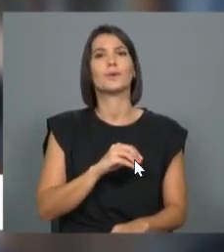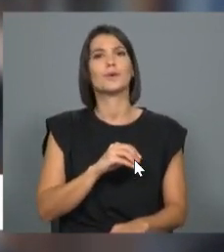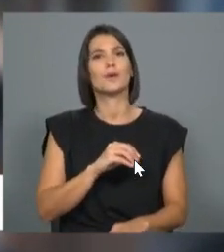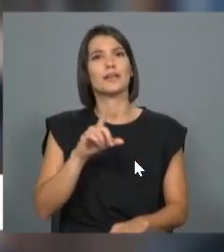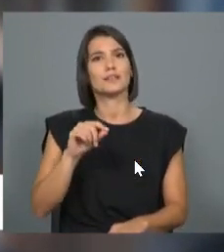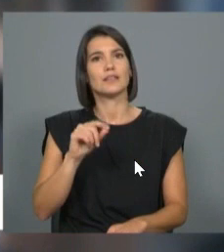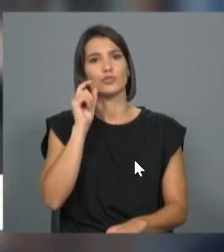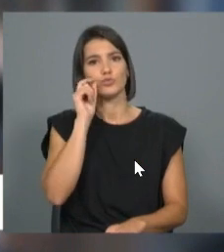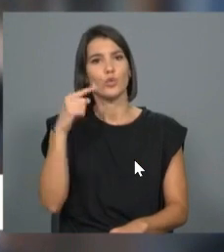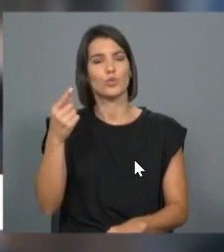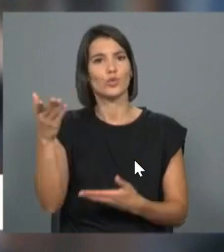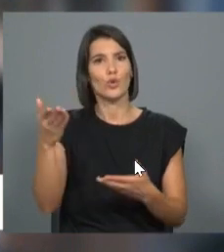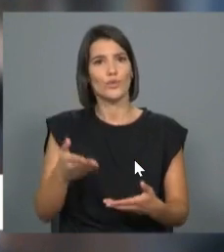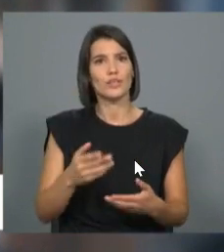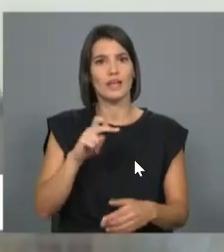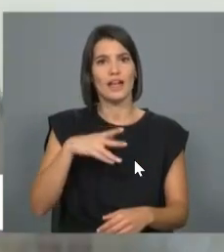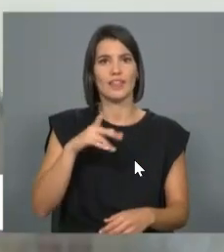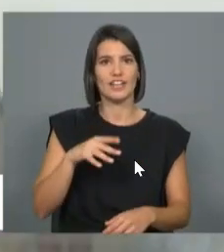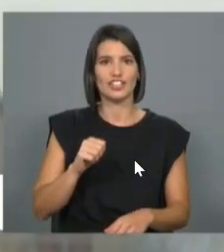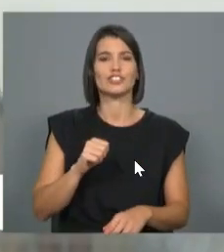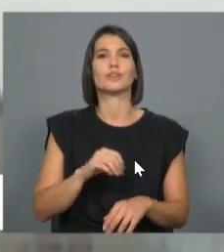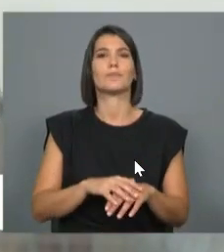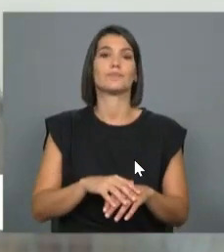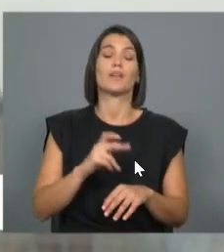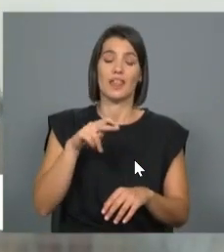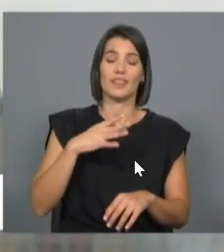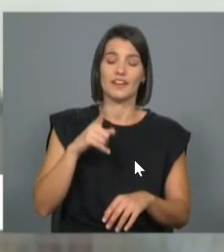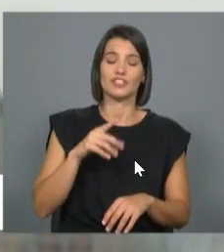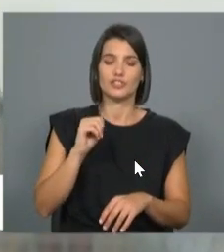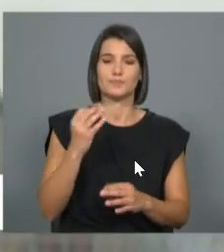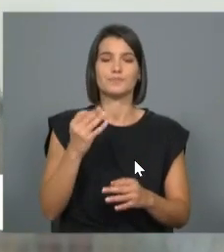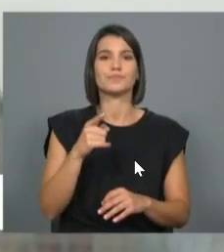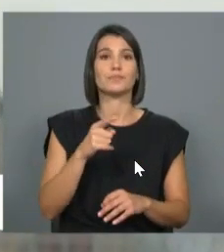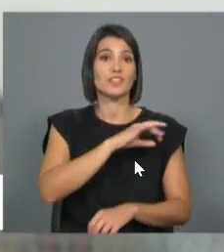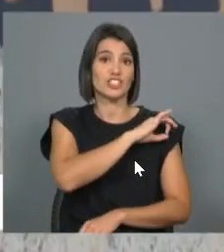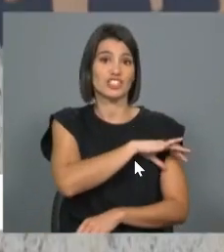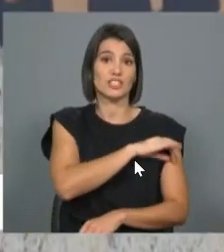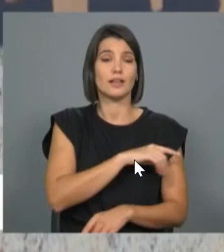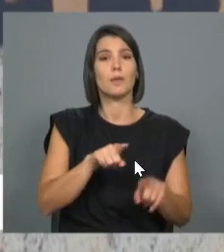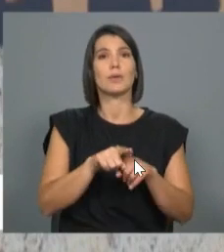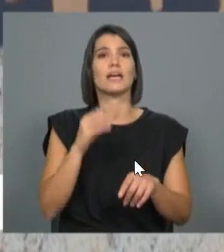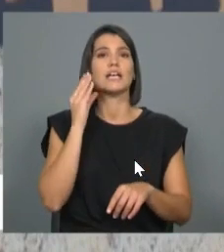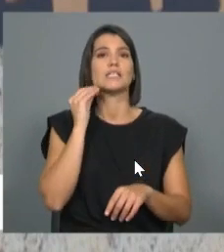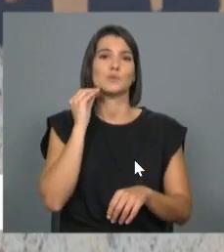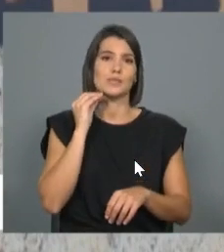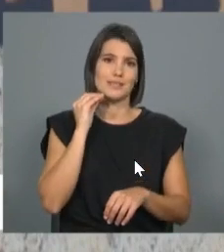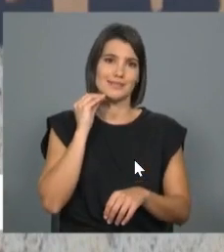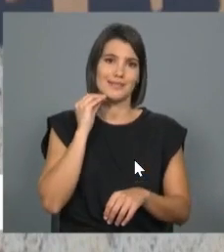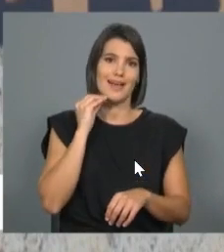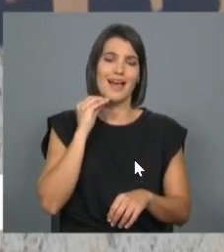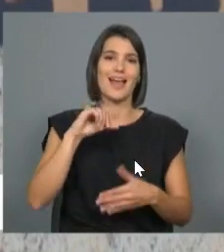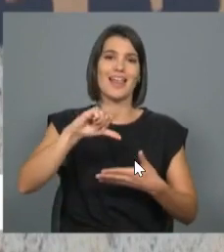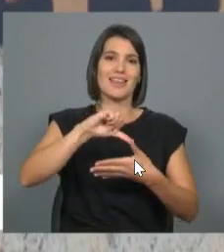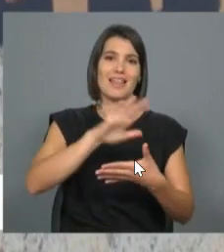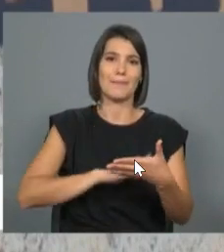e ao outro convidado, André. O Chile é a Suíça da América... Andrés, desculpe. O Chile é a Suíça da América Latina. Por isso é que vocês têm